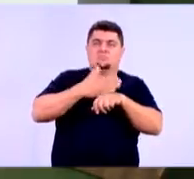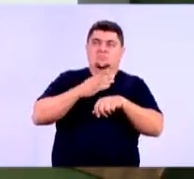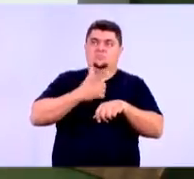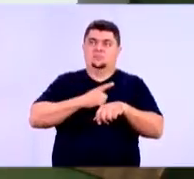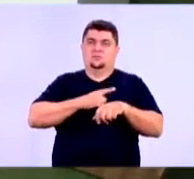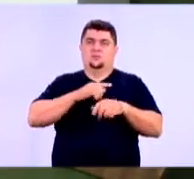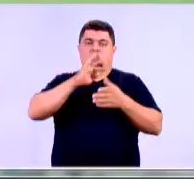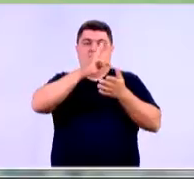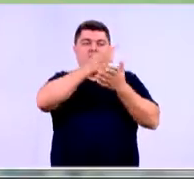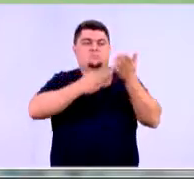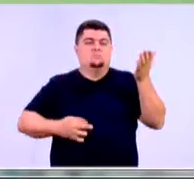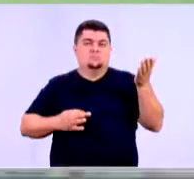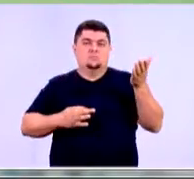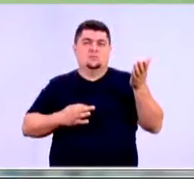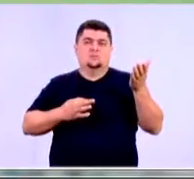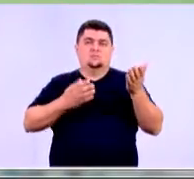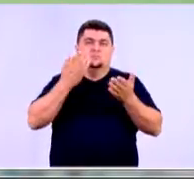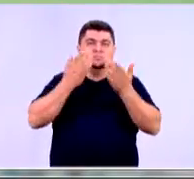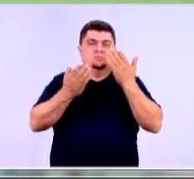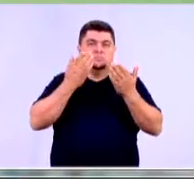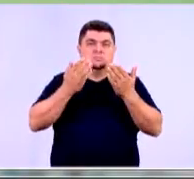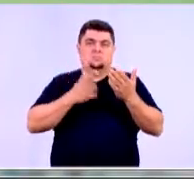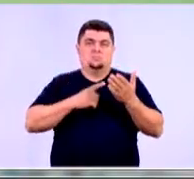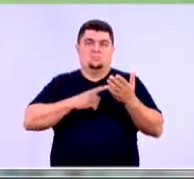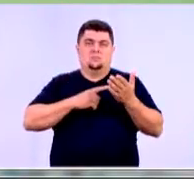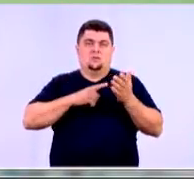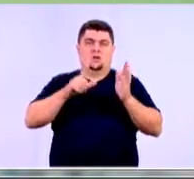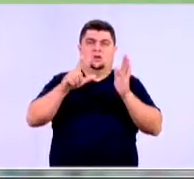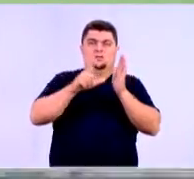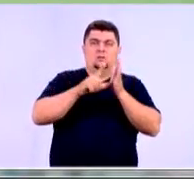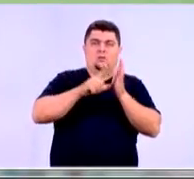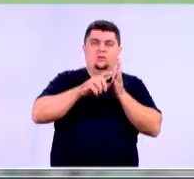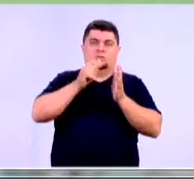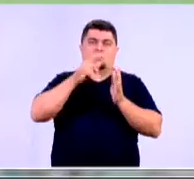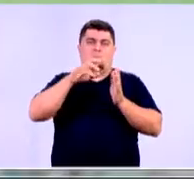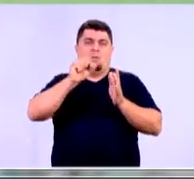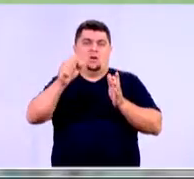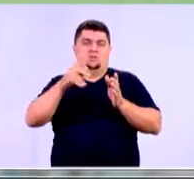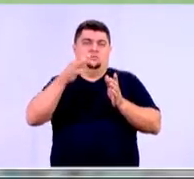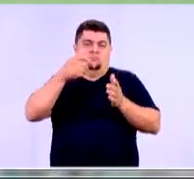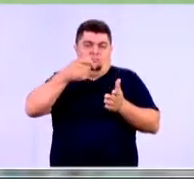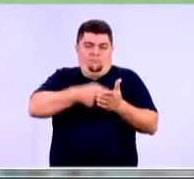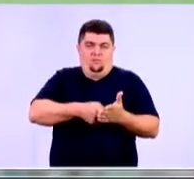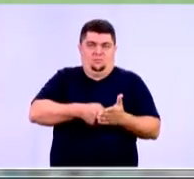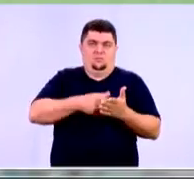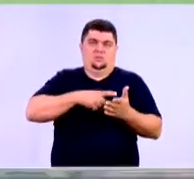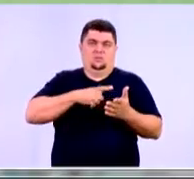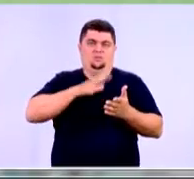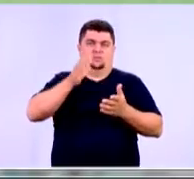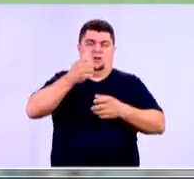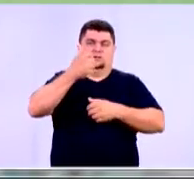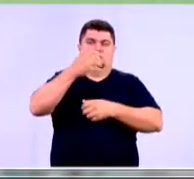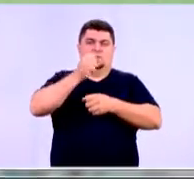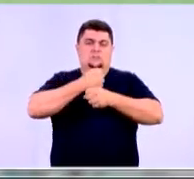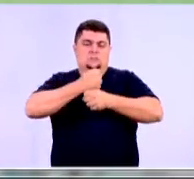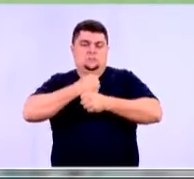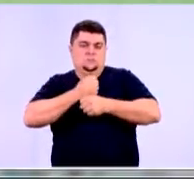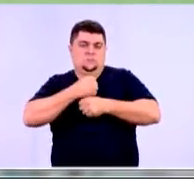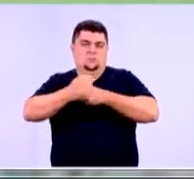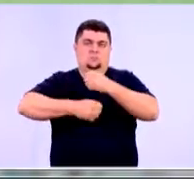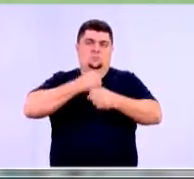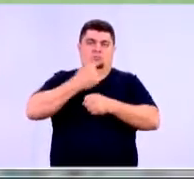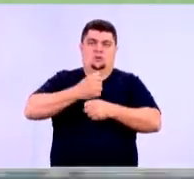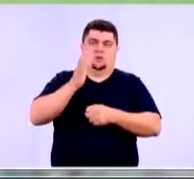este texto. O texto diz: a loja Passo Firme já atua nesse mercado há mais de 10 anos e